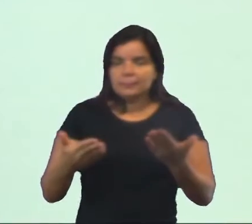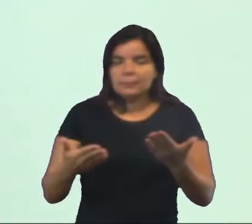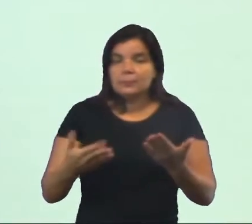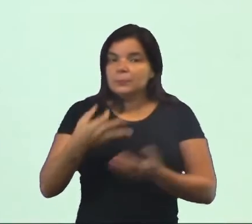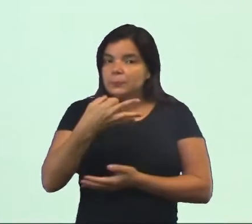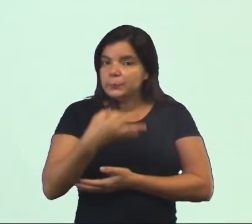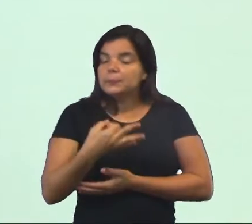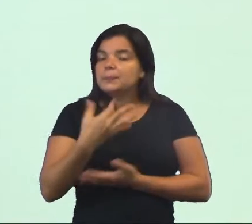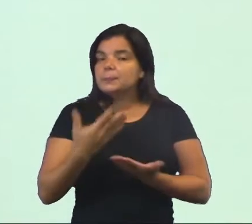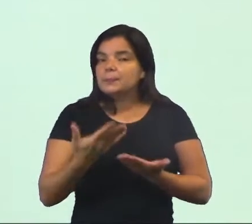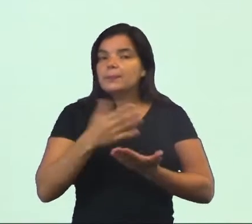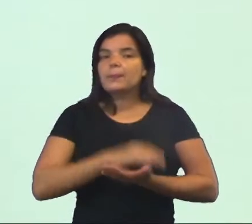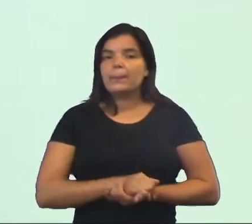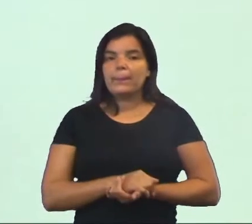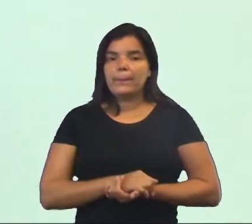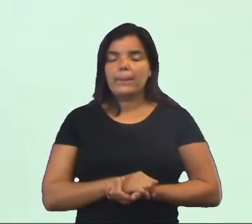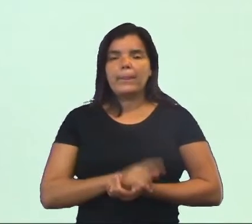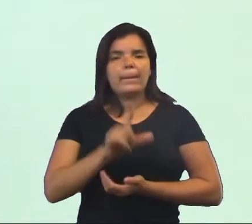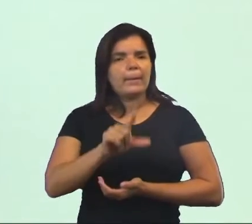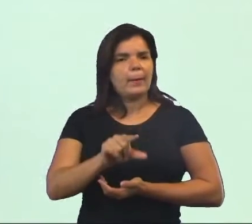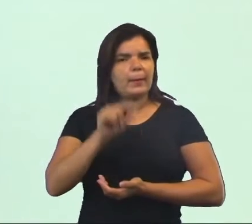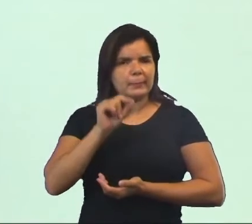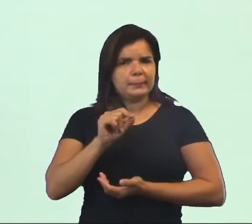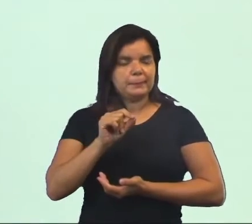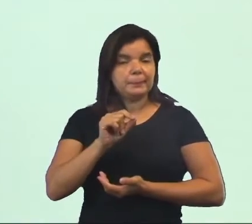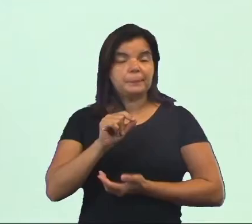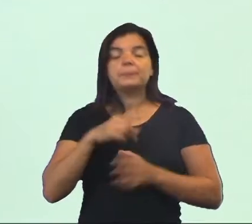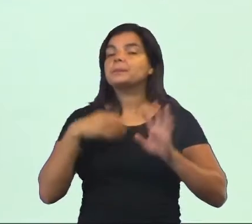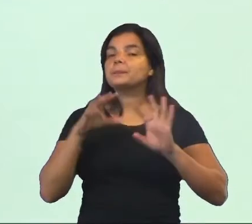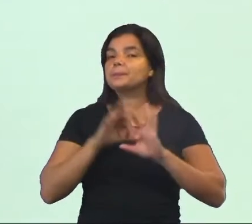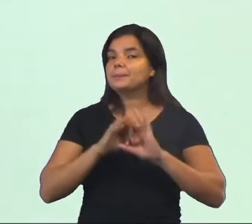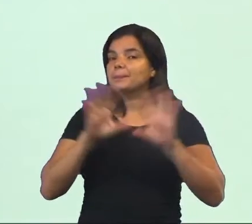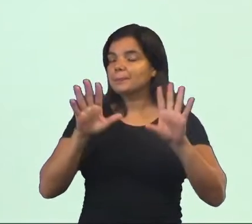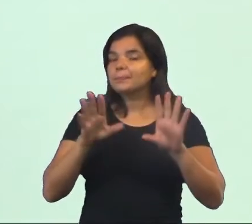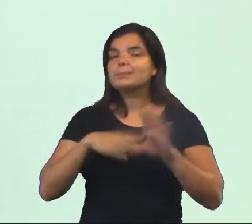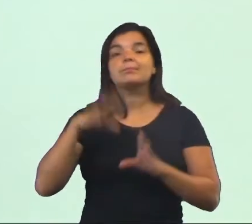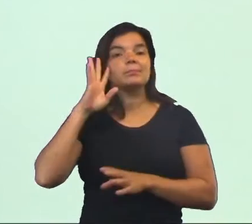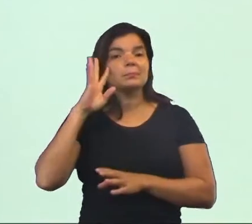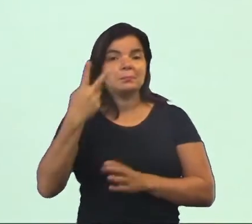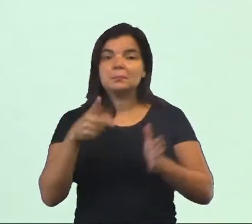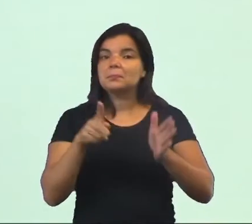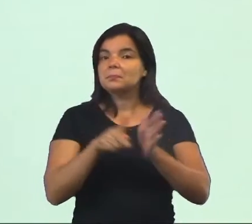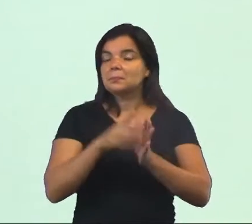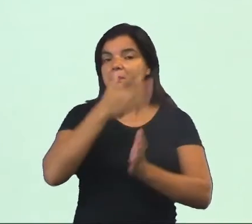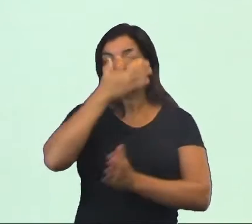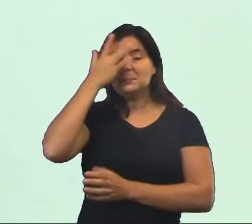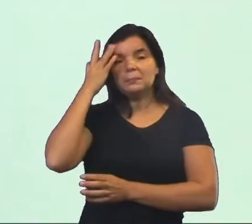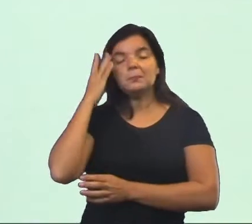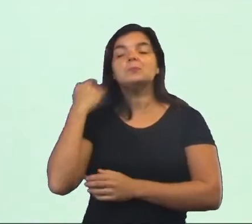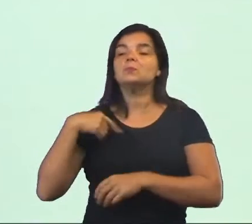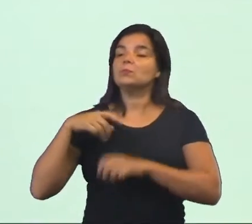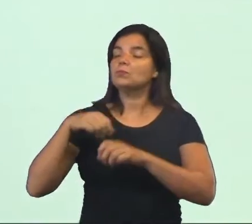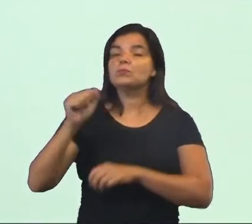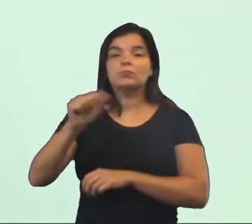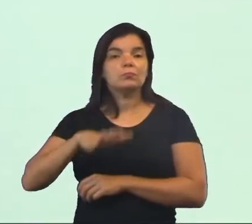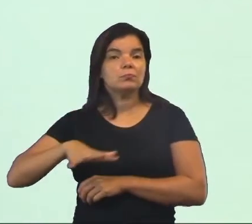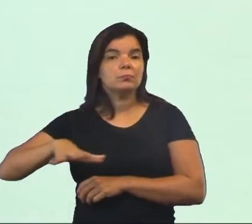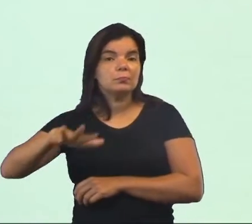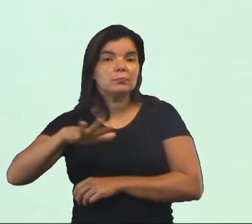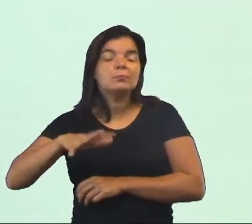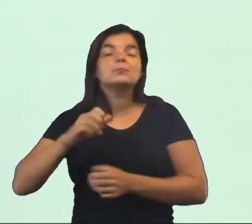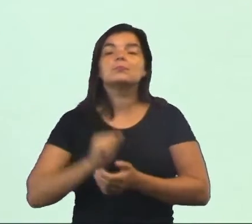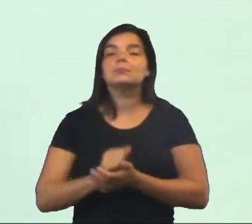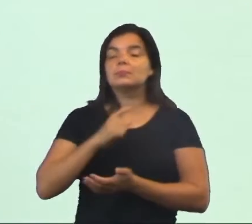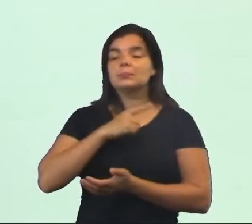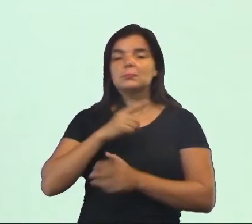certo, as opções de forma espontânea? Espontânea é uma decisão própria. Então, as pessoas estão lá no campo, têm os